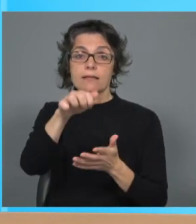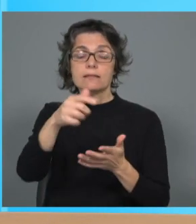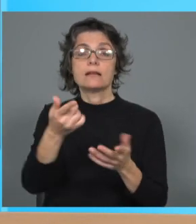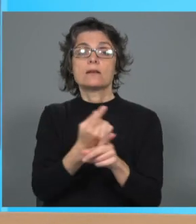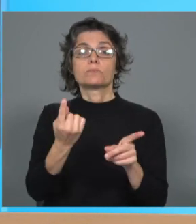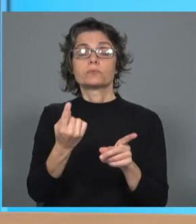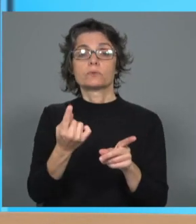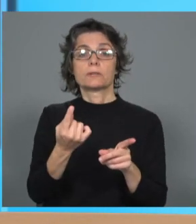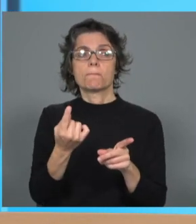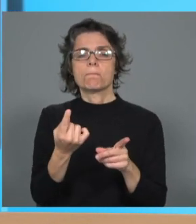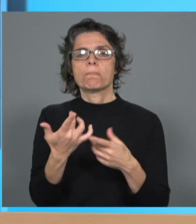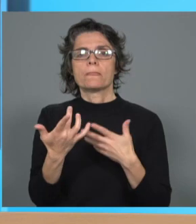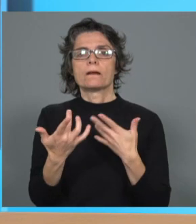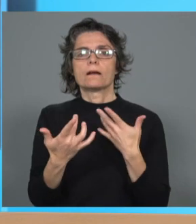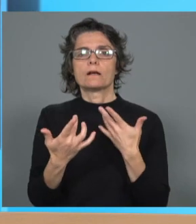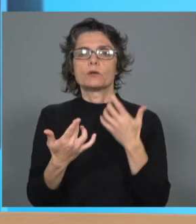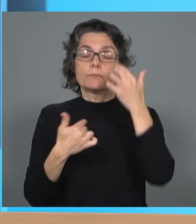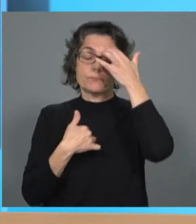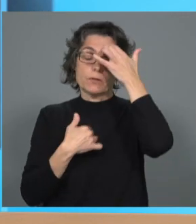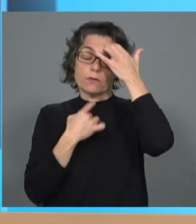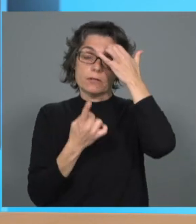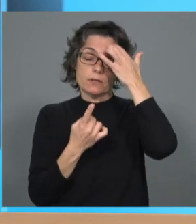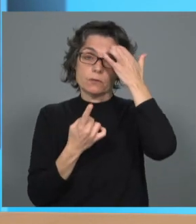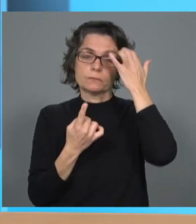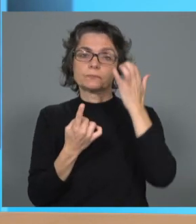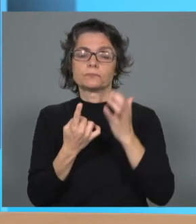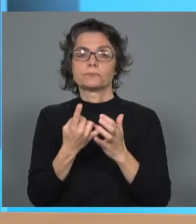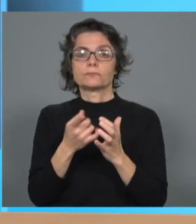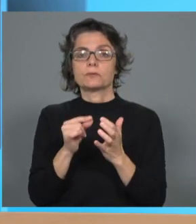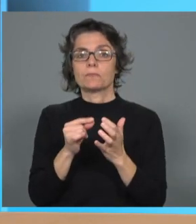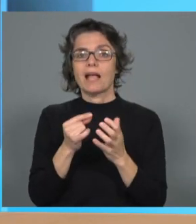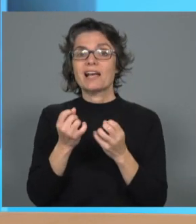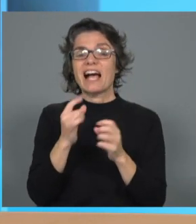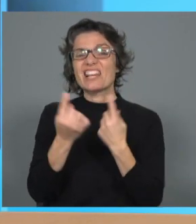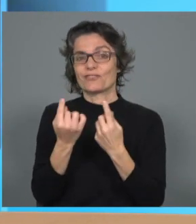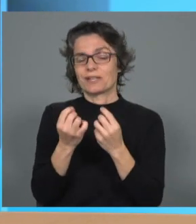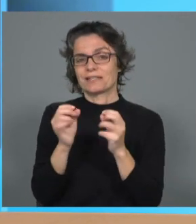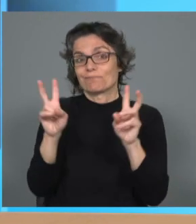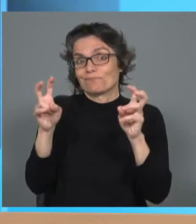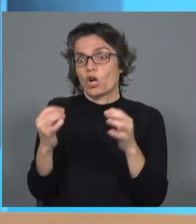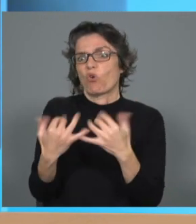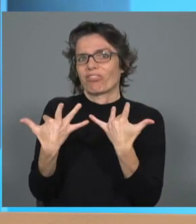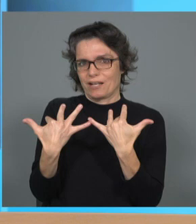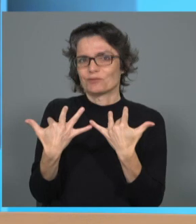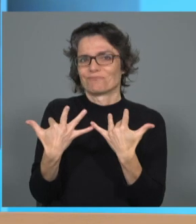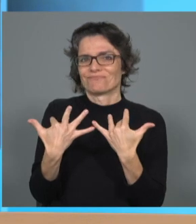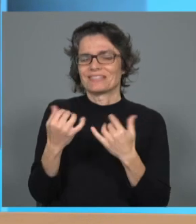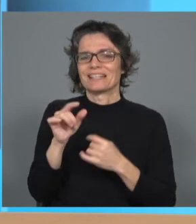por... E vou utilizar aqui uma palavra que tem estado muito em voga, que é o contágio. Isto funcionou também um bocadinho por